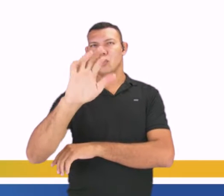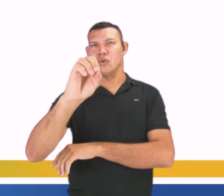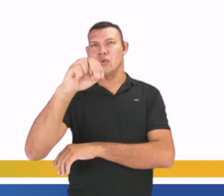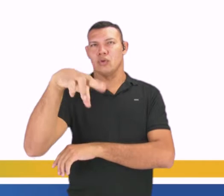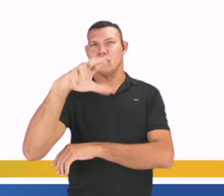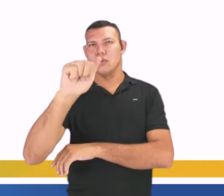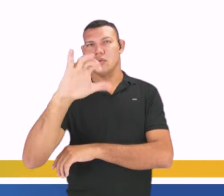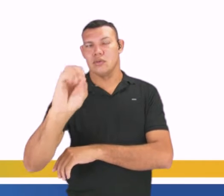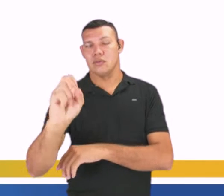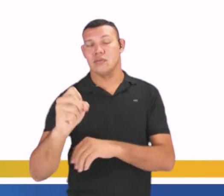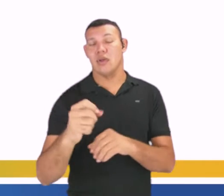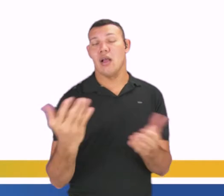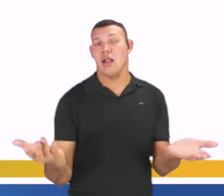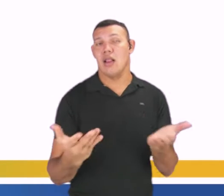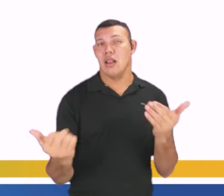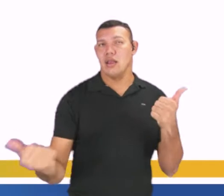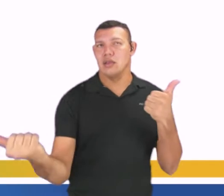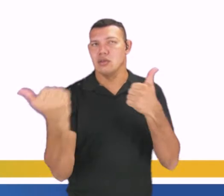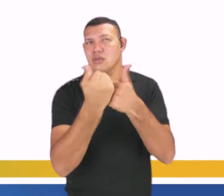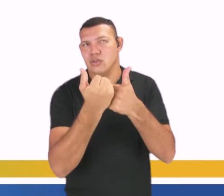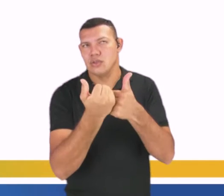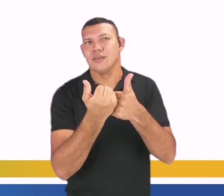vê, ocorreu uma substituição